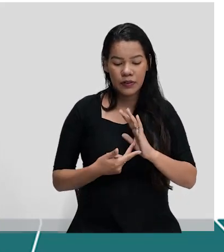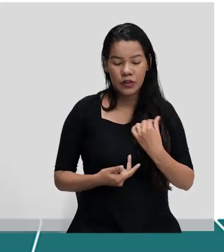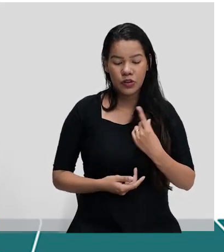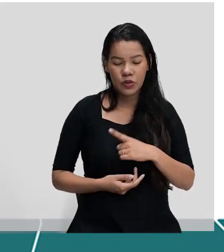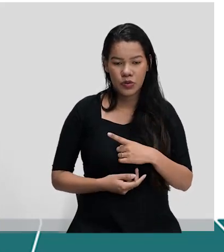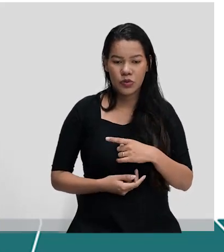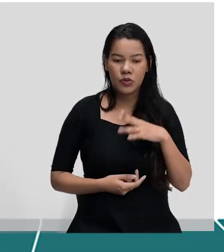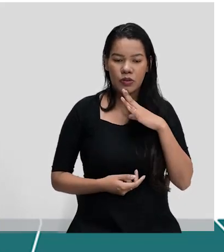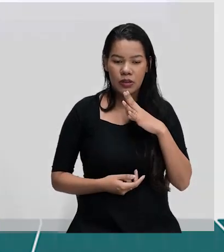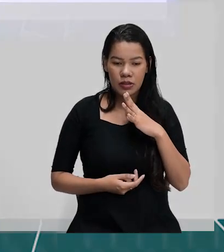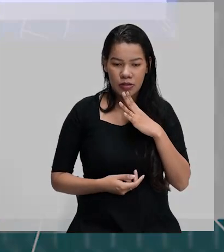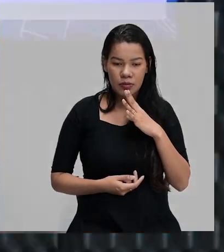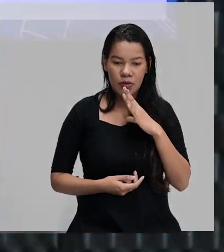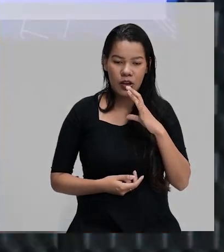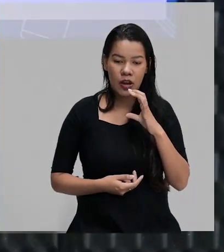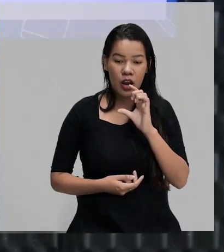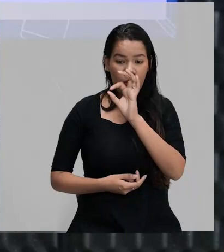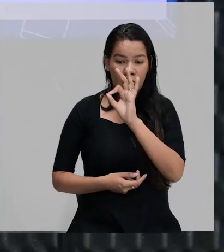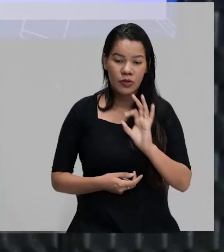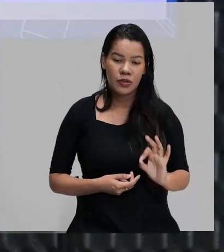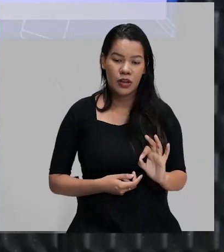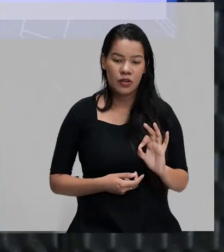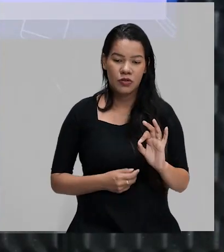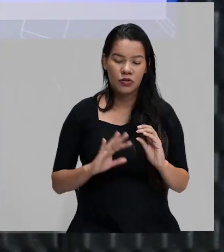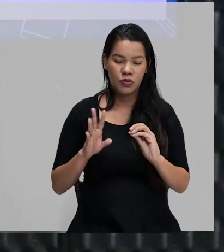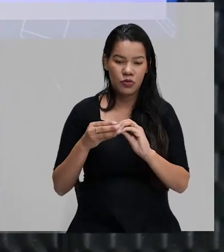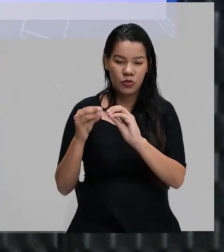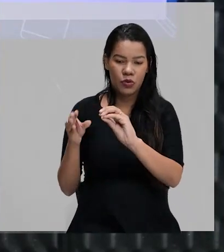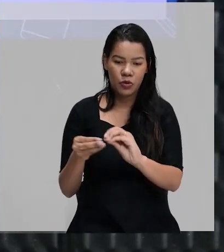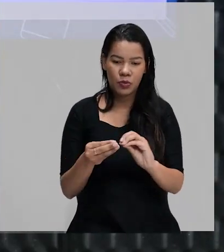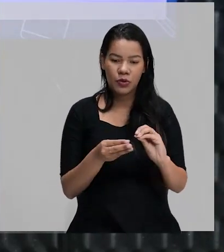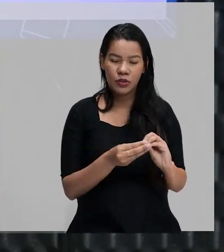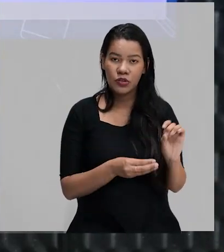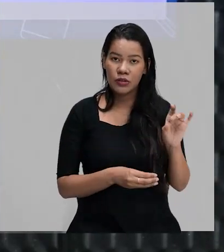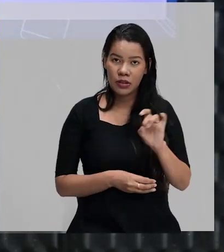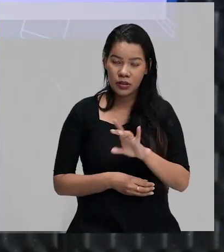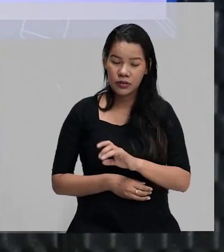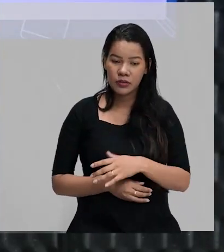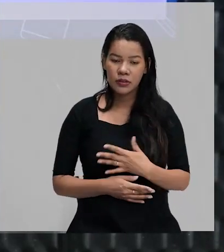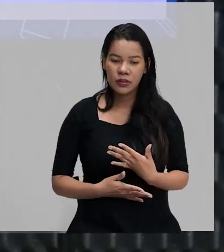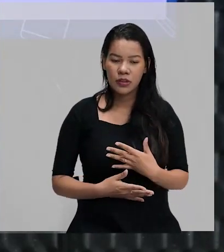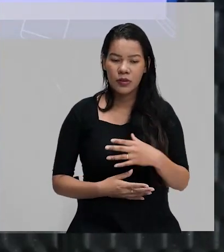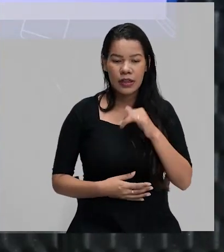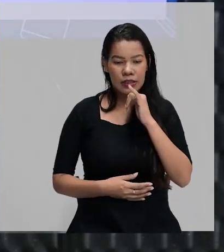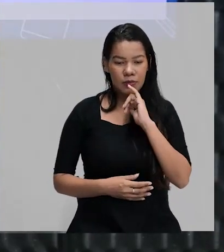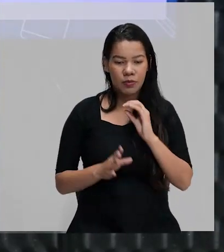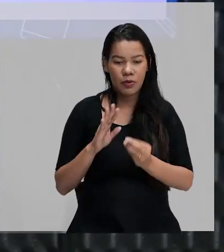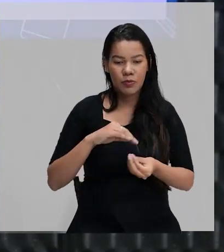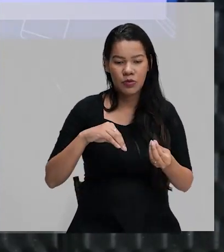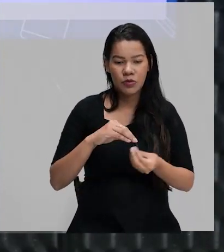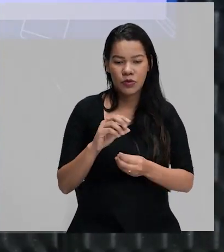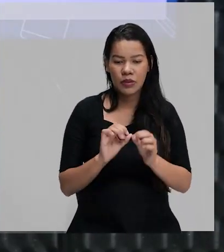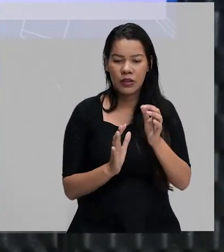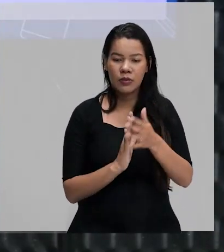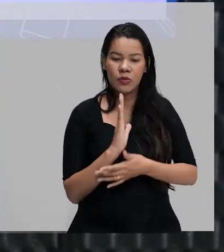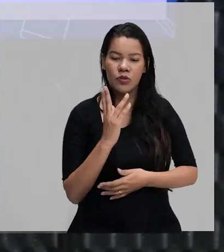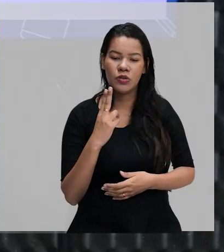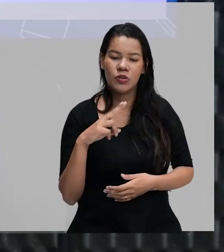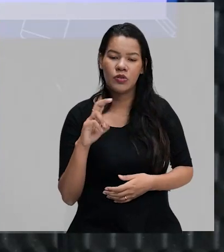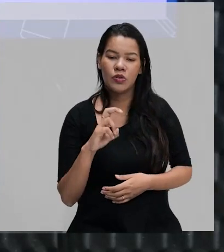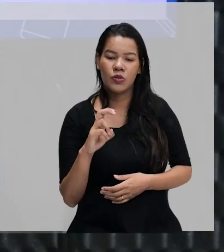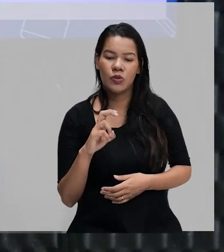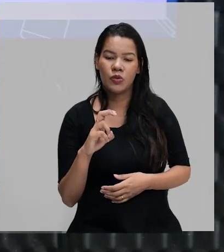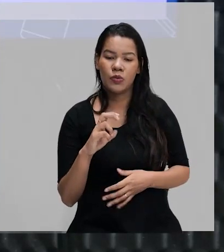porcentagem dos componentes. Show? Então, olha só, uma mistura formada por 5 mols de flúor e